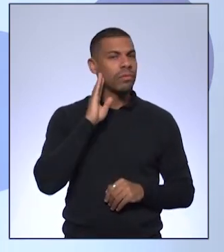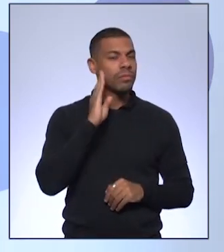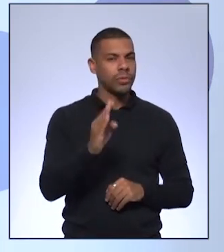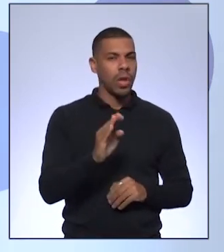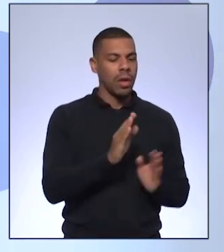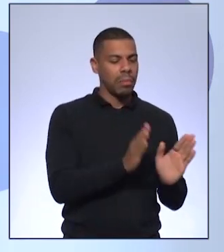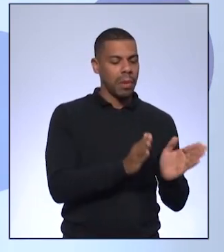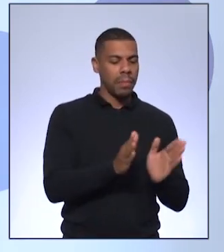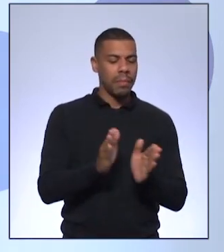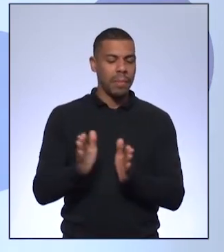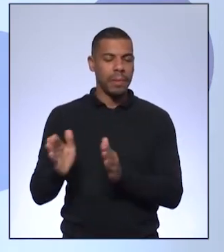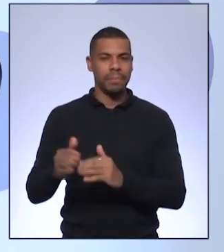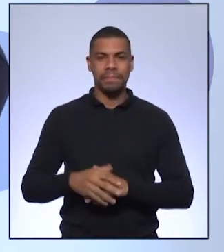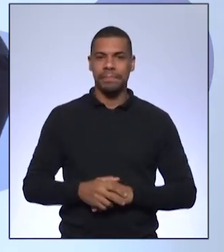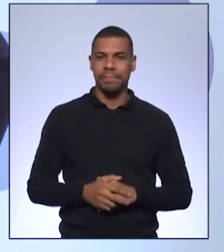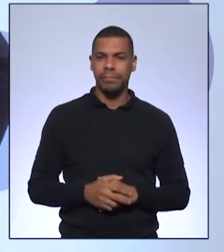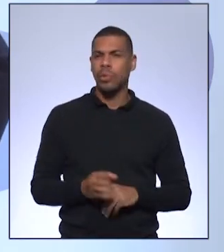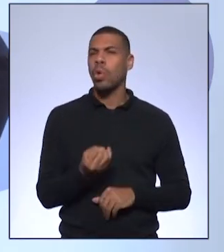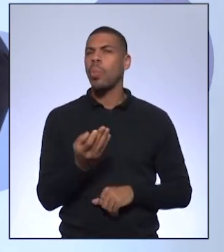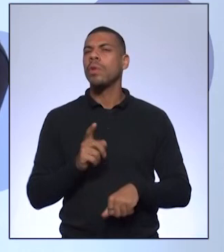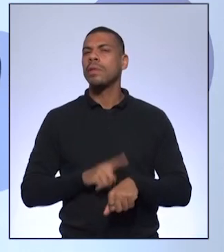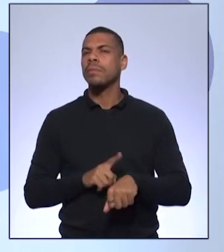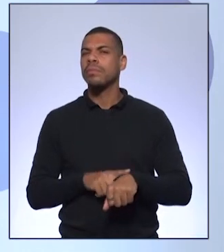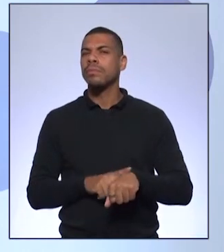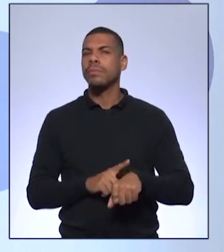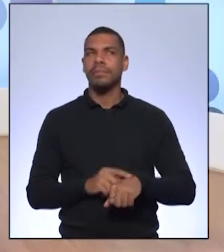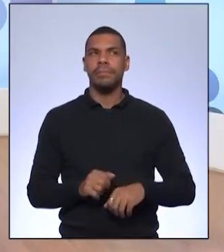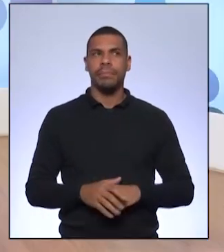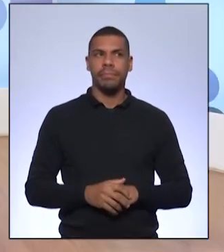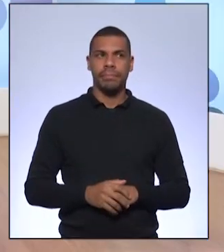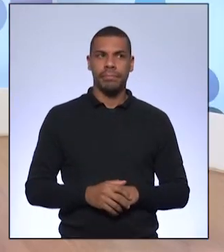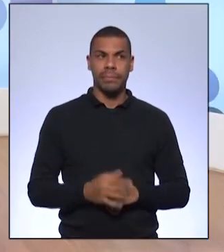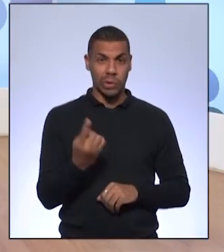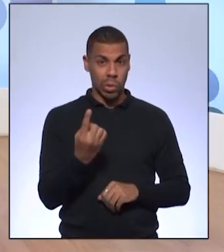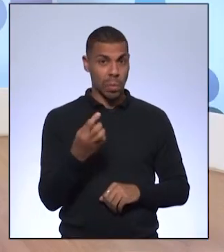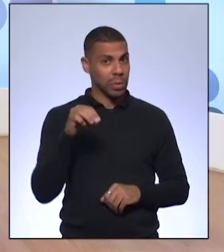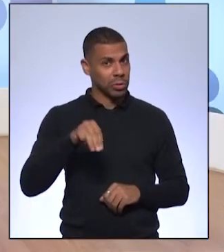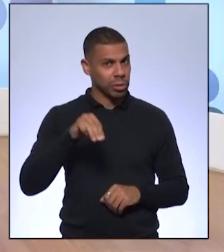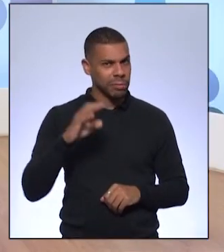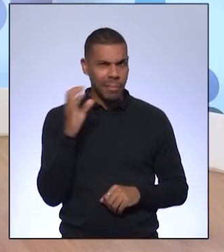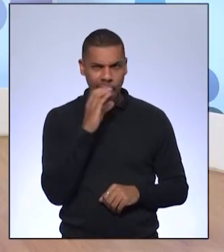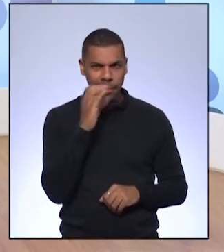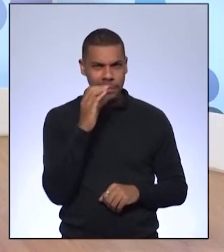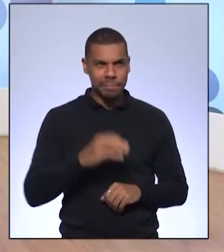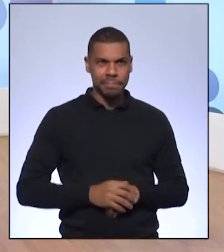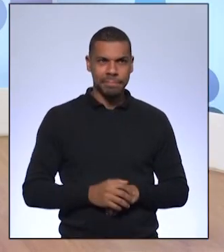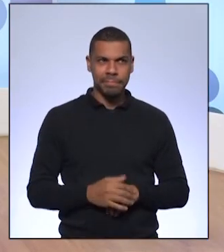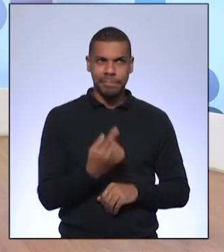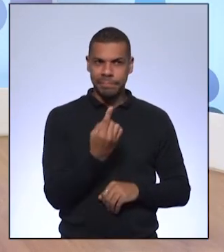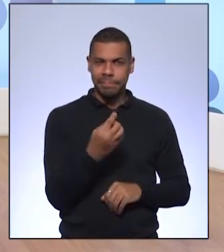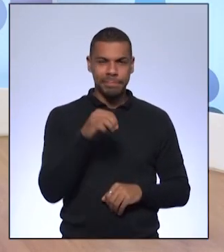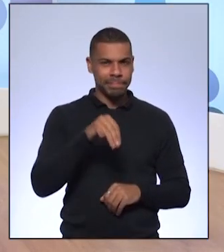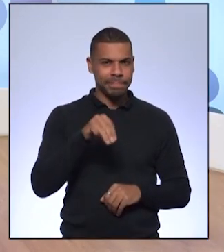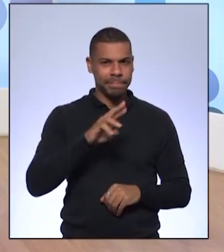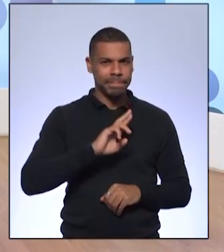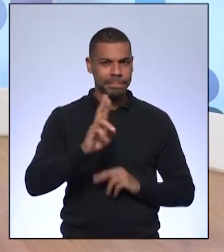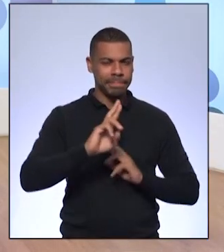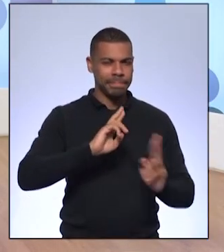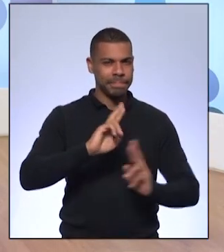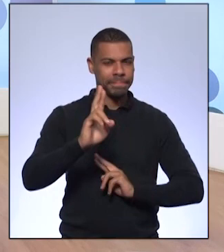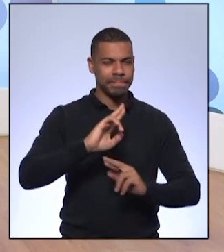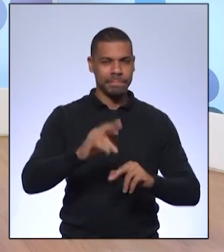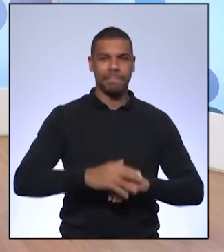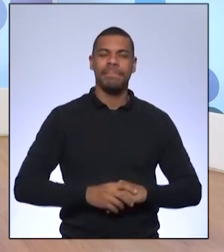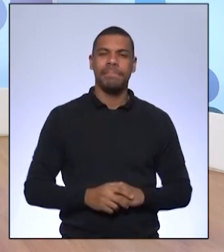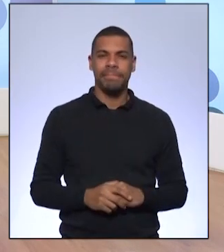na sequência com a resposta. Quanto tempo, Osmar? 1. 1 minuto? 1 minuto tá bom. Beleza, então 1 minutinho, rapidinho, coloca a resposta